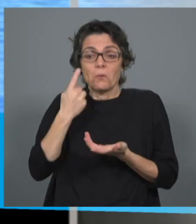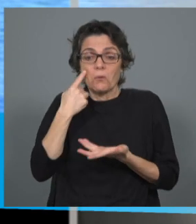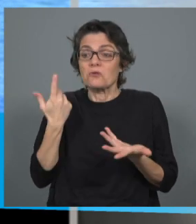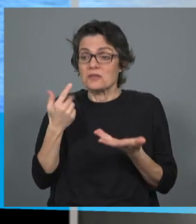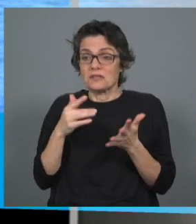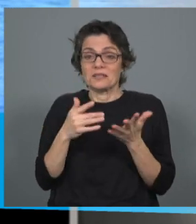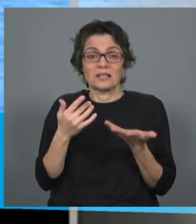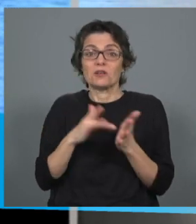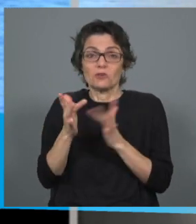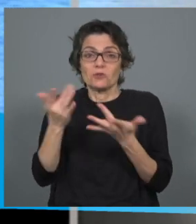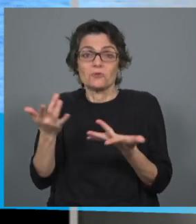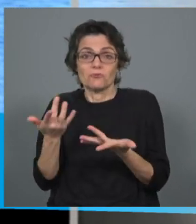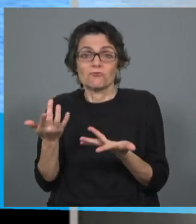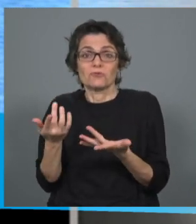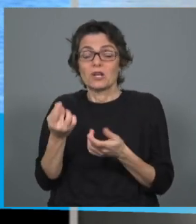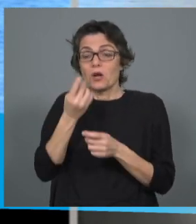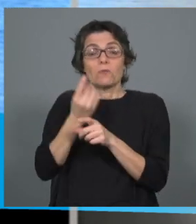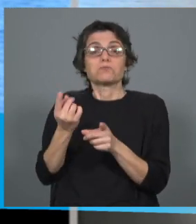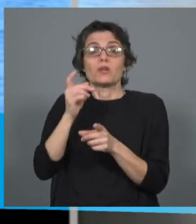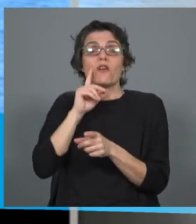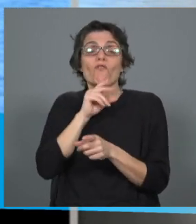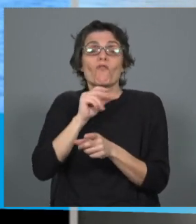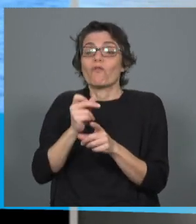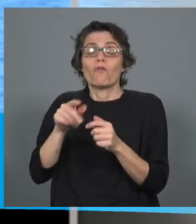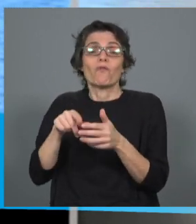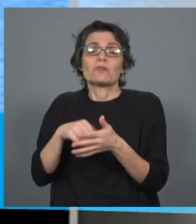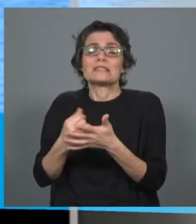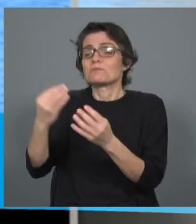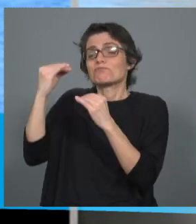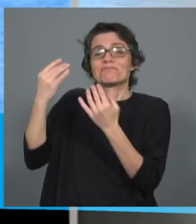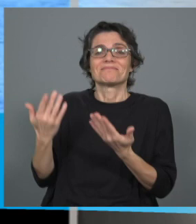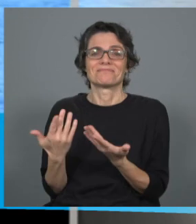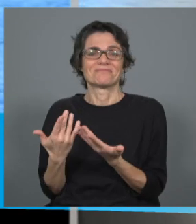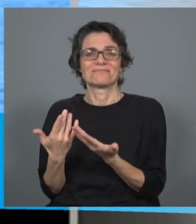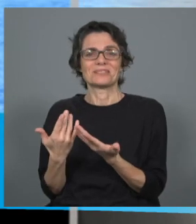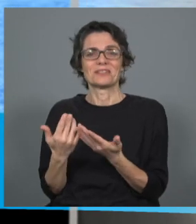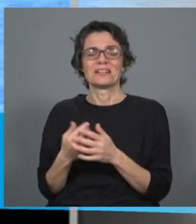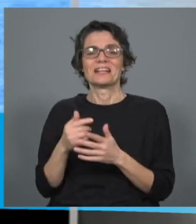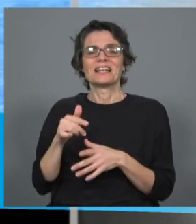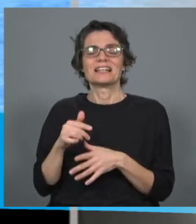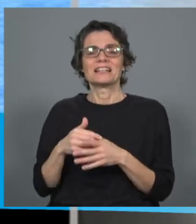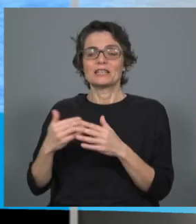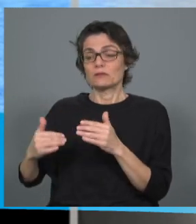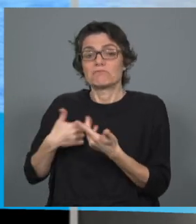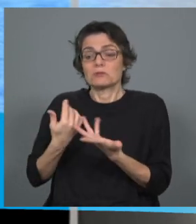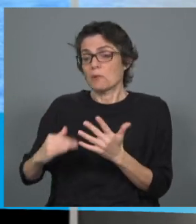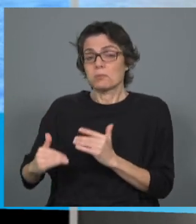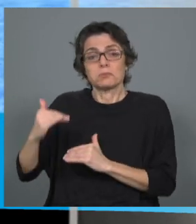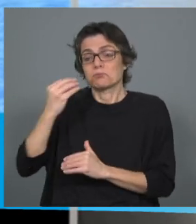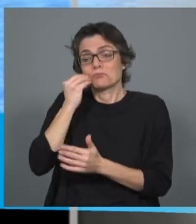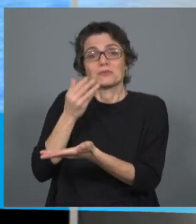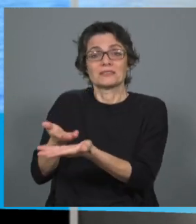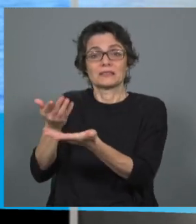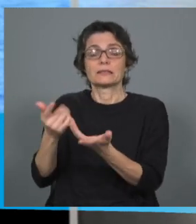figura de católica da família, e que me foi educando e ensinando e guiando. Graças a Deus andei por